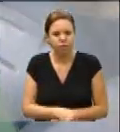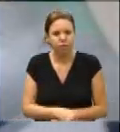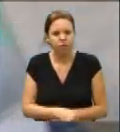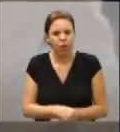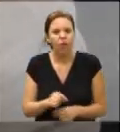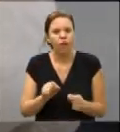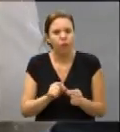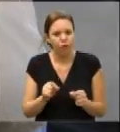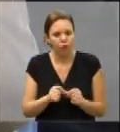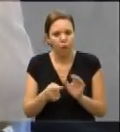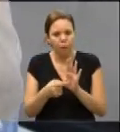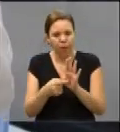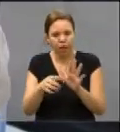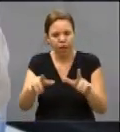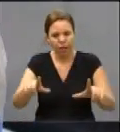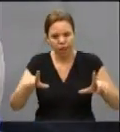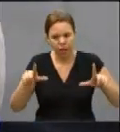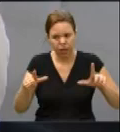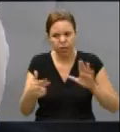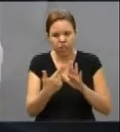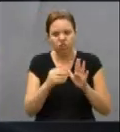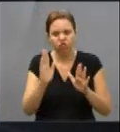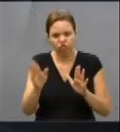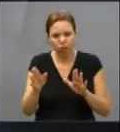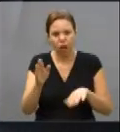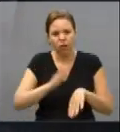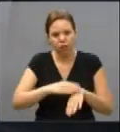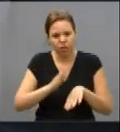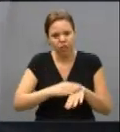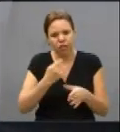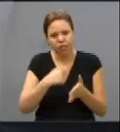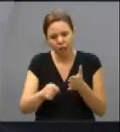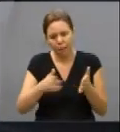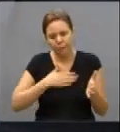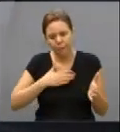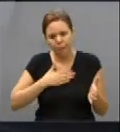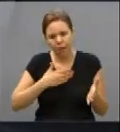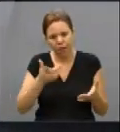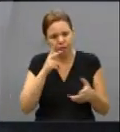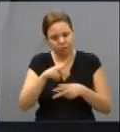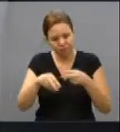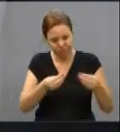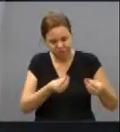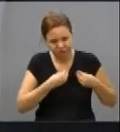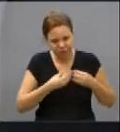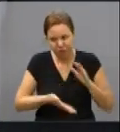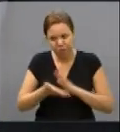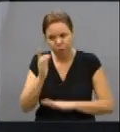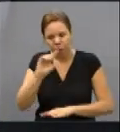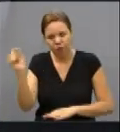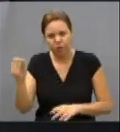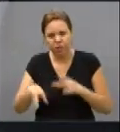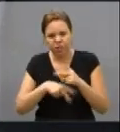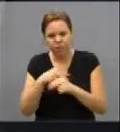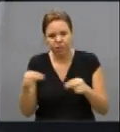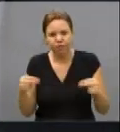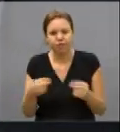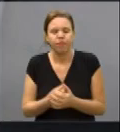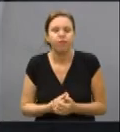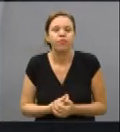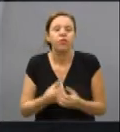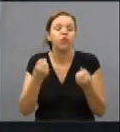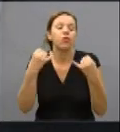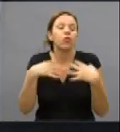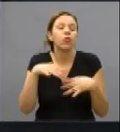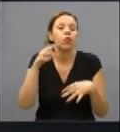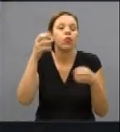Eu vou pegar aqui o desenho, ele já assinou e esse daqui é meu. Já assinou. Esse eu vou levar embora. Pode levar, um presente. Eu vou contar